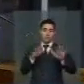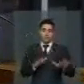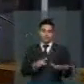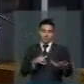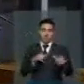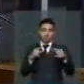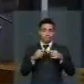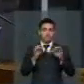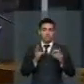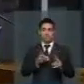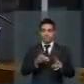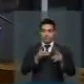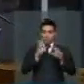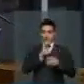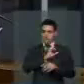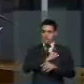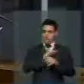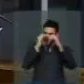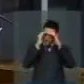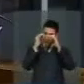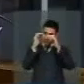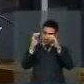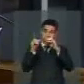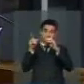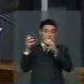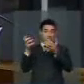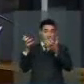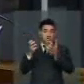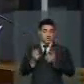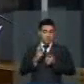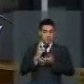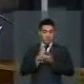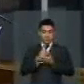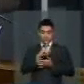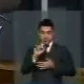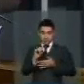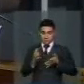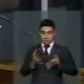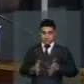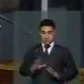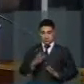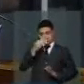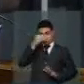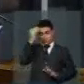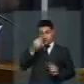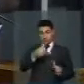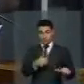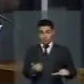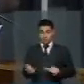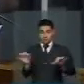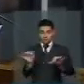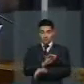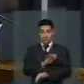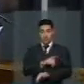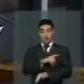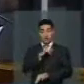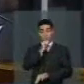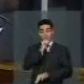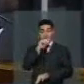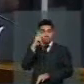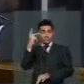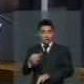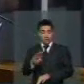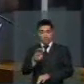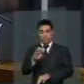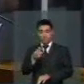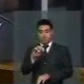e obediência divinos. Recebeu, no mesmo dia do nascimento, o batismo. Sua mãe, Bertranda,